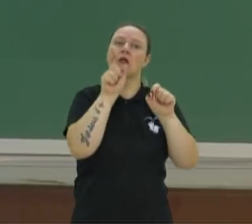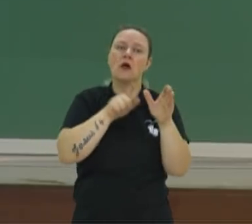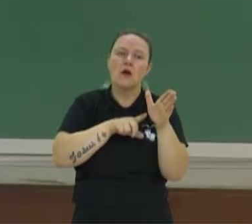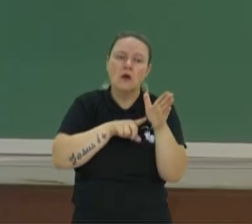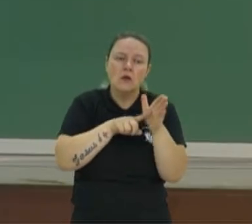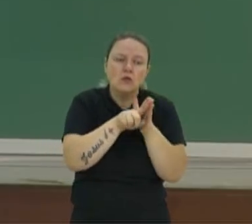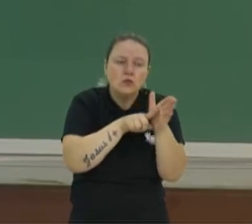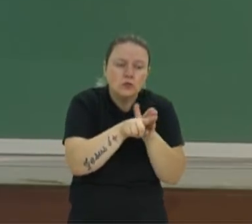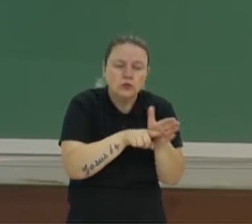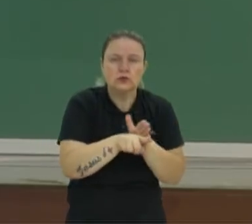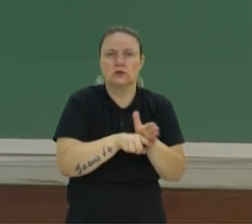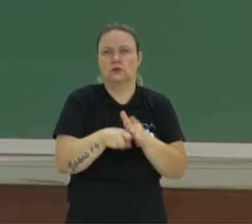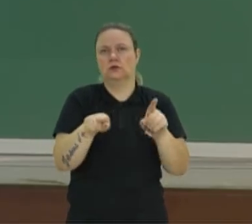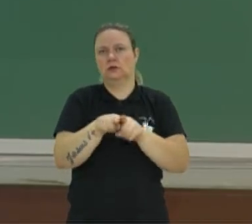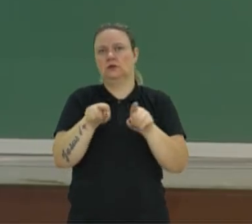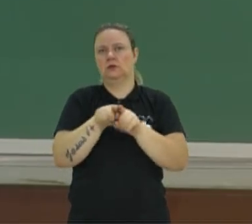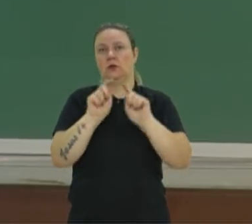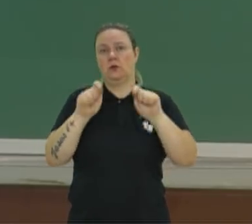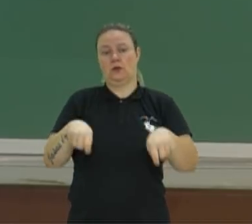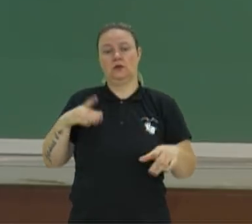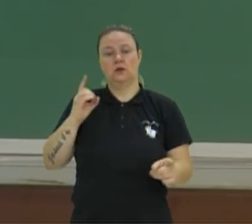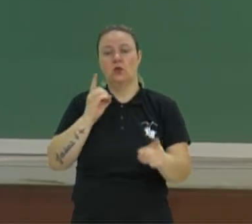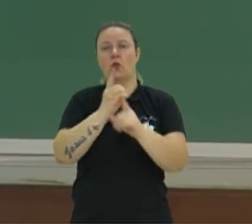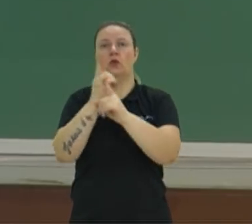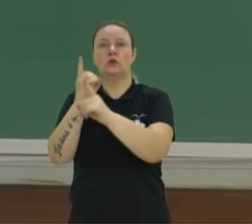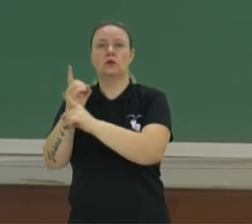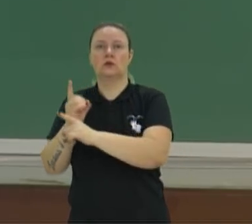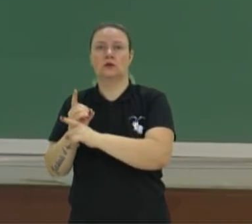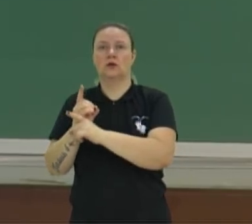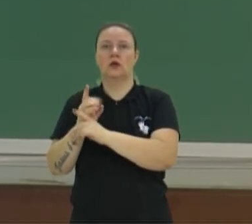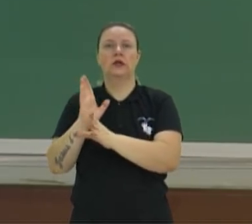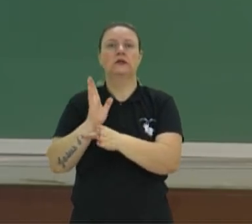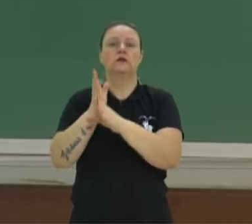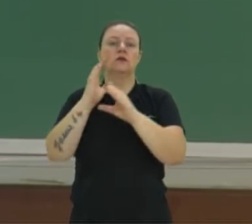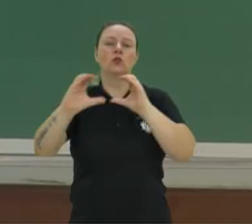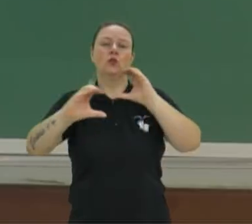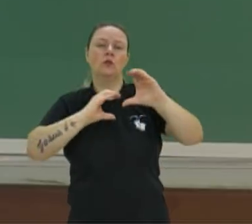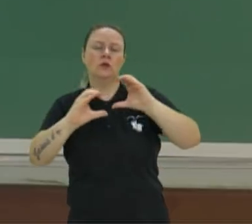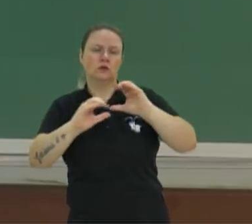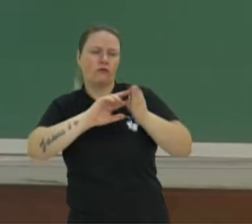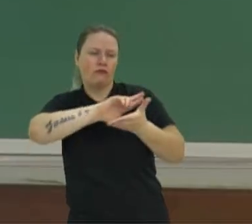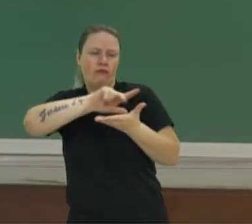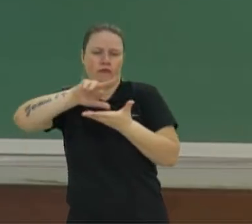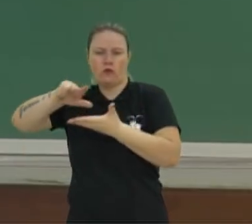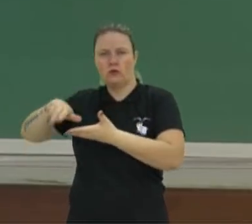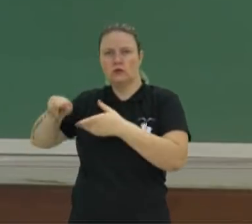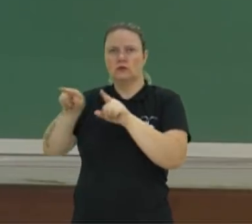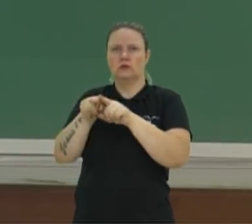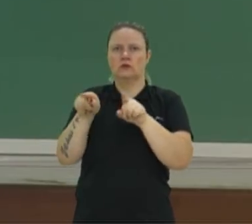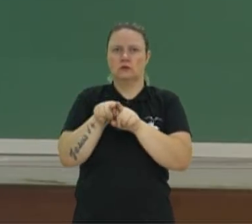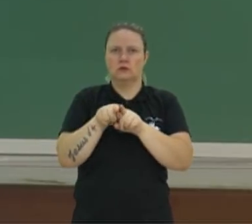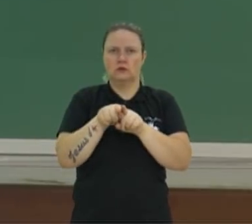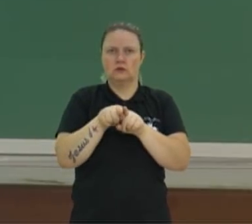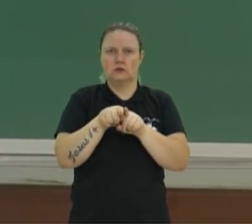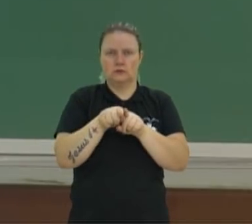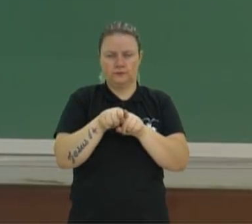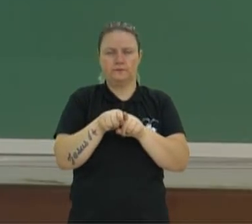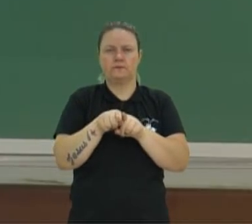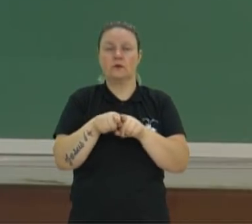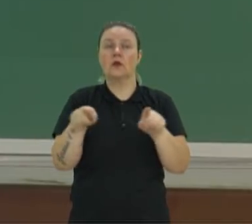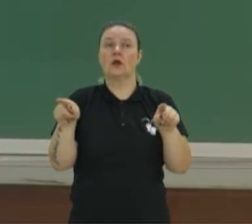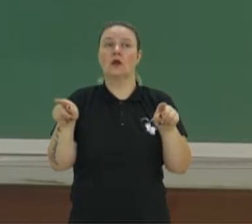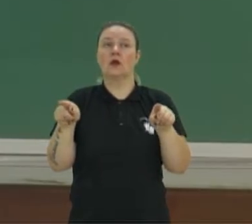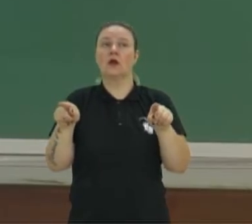em outros meios de comunicação também, em outros veículos. Quando ele fala sobre a questão da data, que muita notícia é